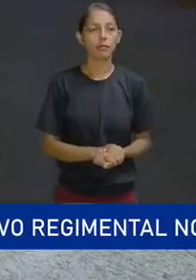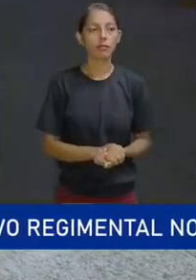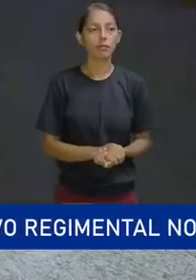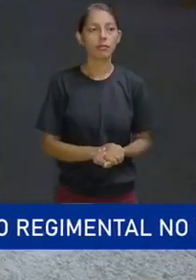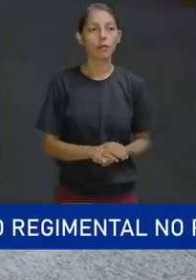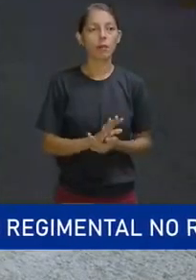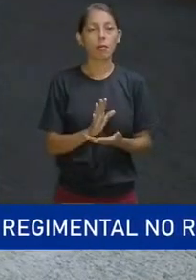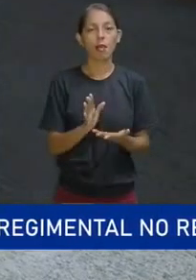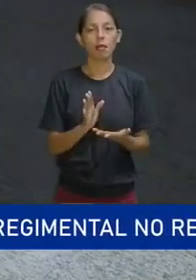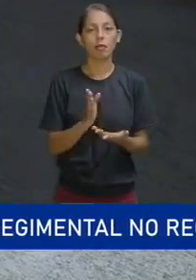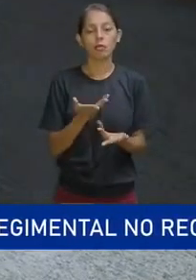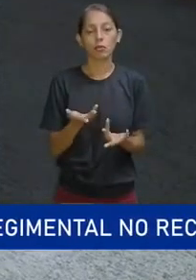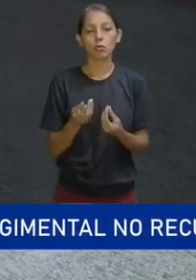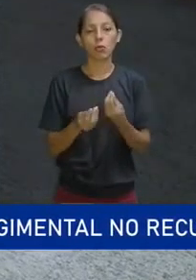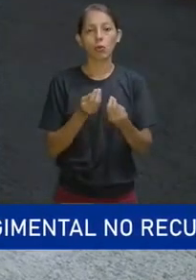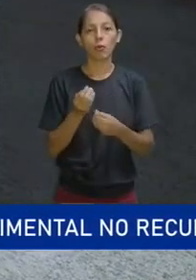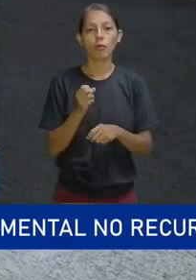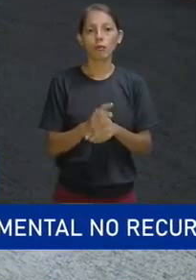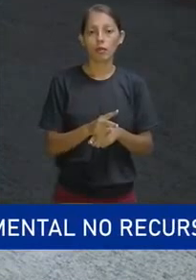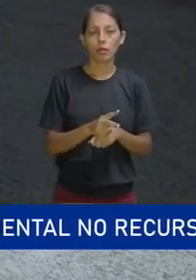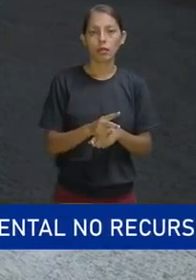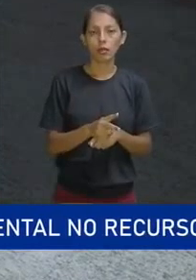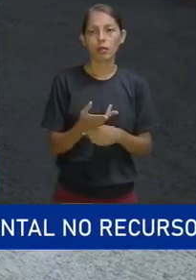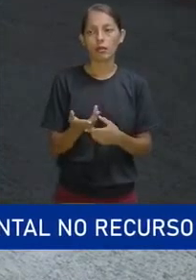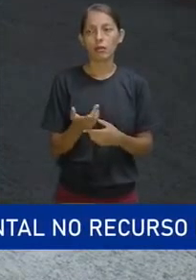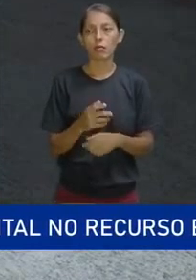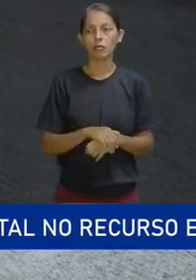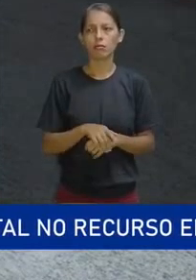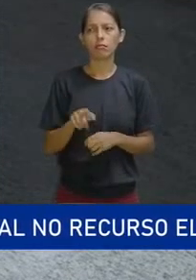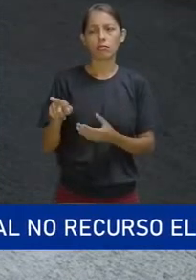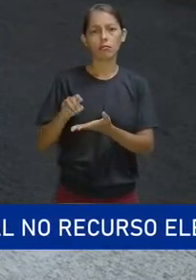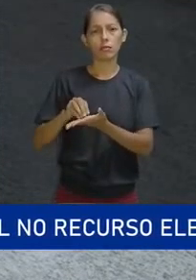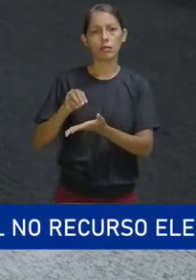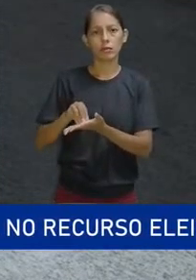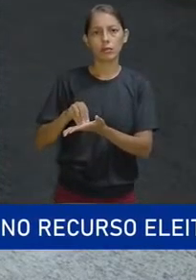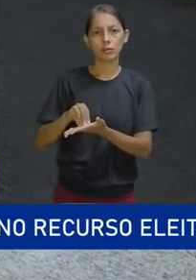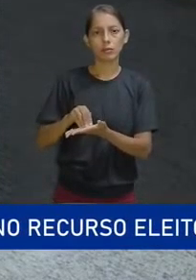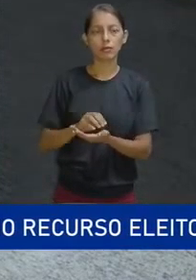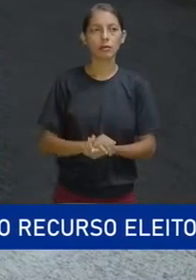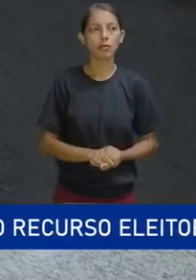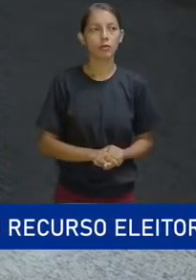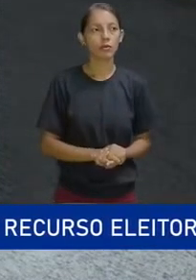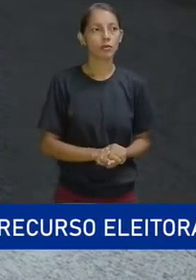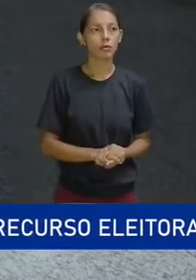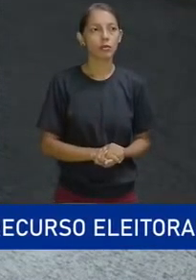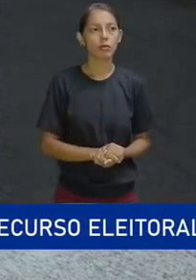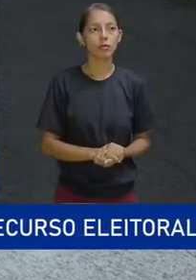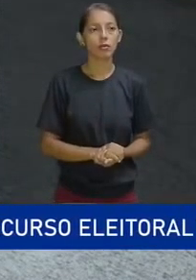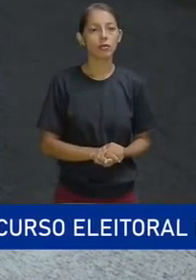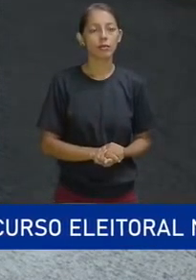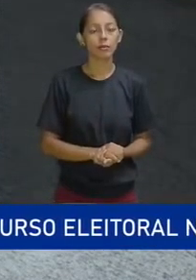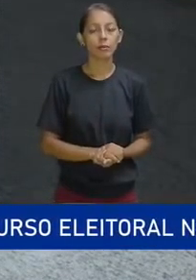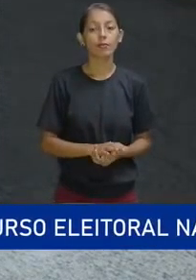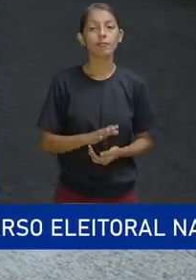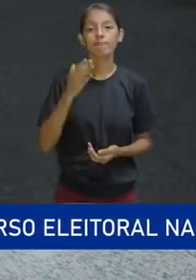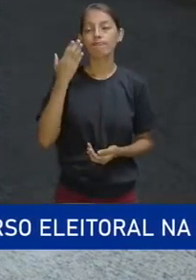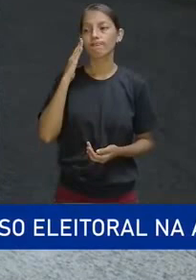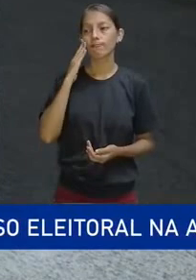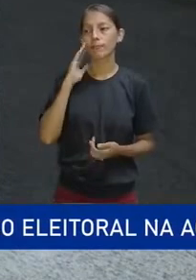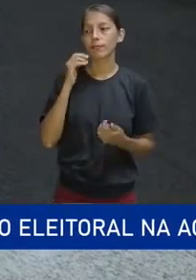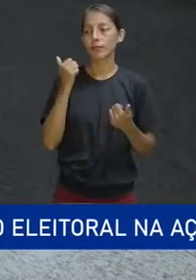Isso não foi feito. Então, perfeito. Não, agora eu entendi o ponto. É porque, na verdade, a anuência